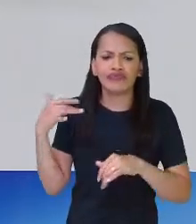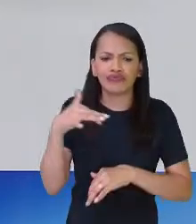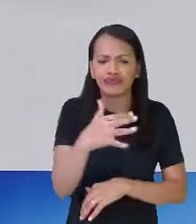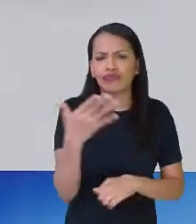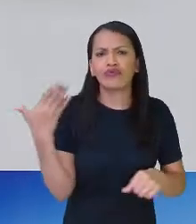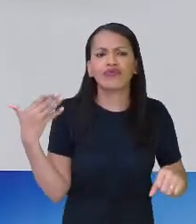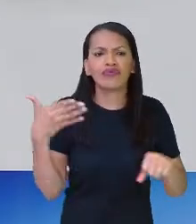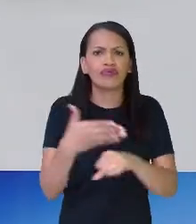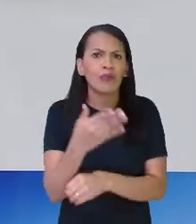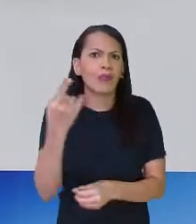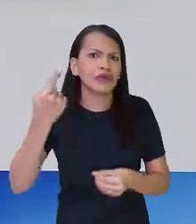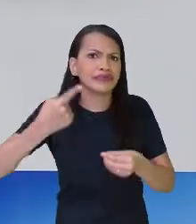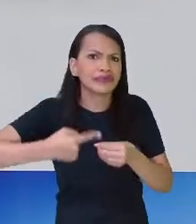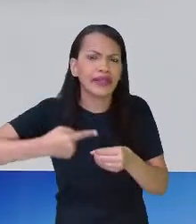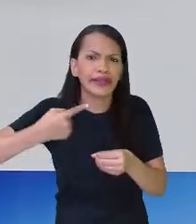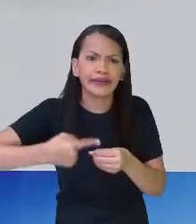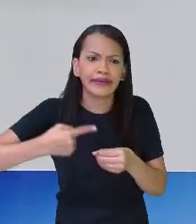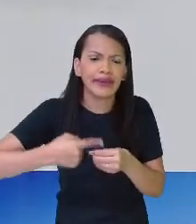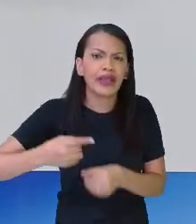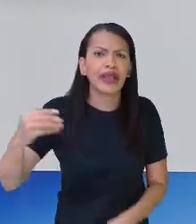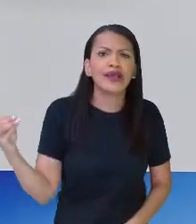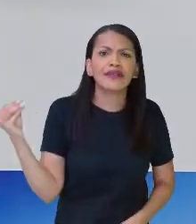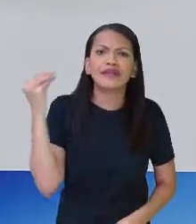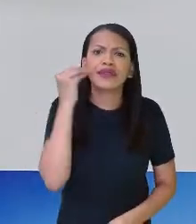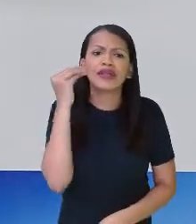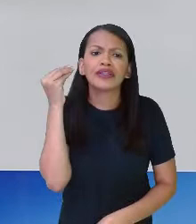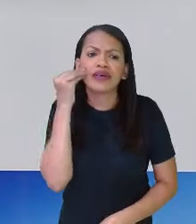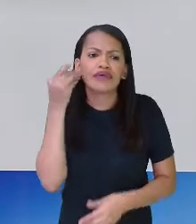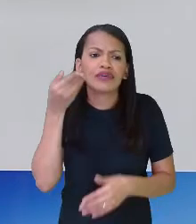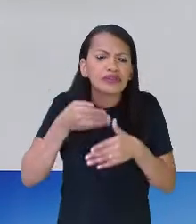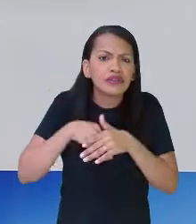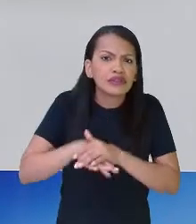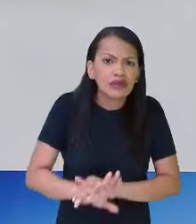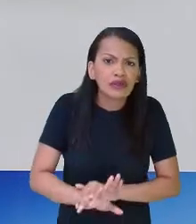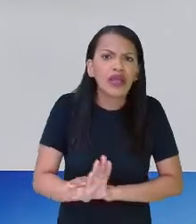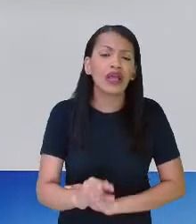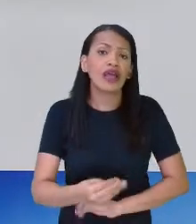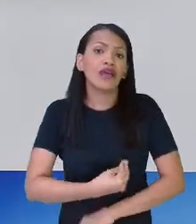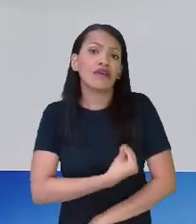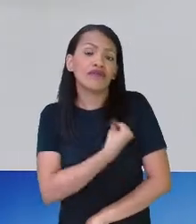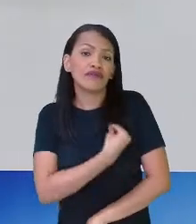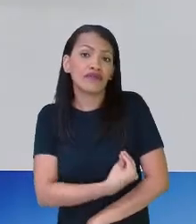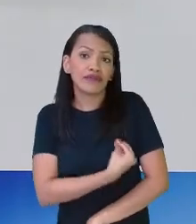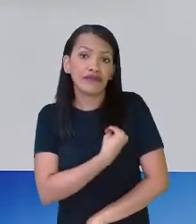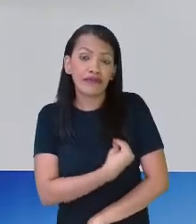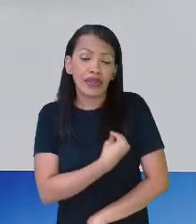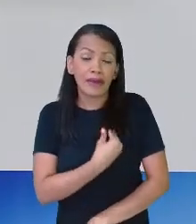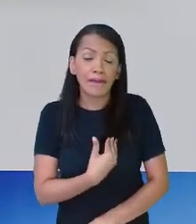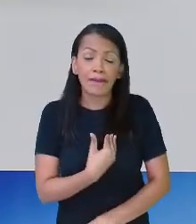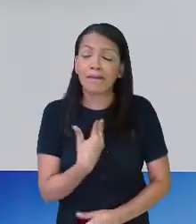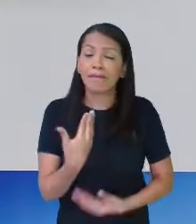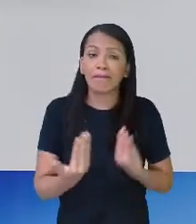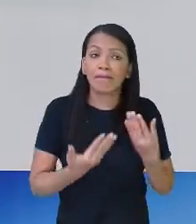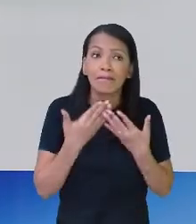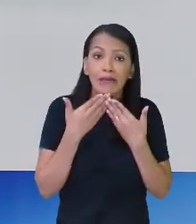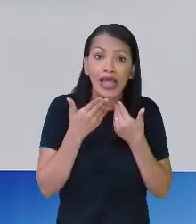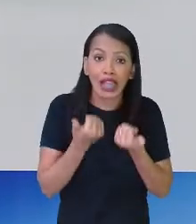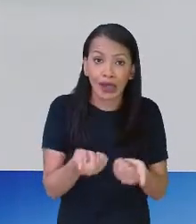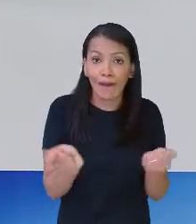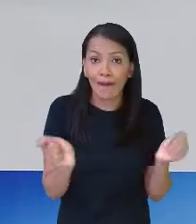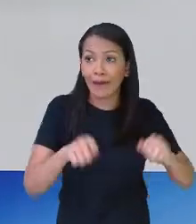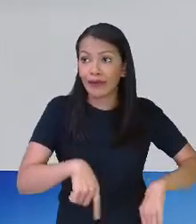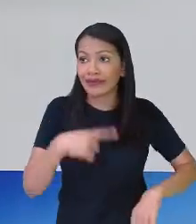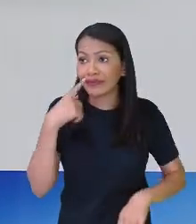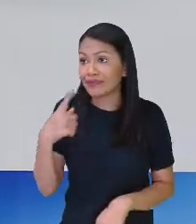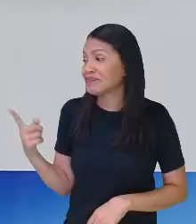os interiores e tentavam se esconder e sobreviver àquela situação da melhor forma possível. E a gente está vendo aqui